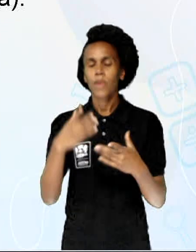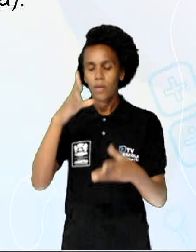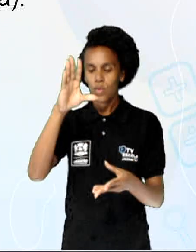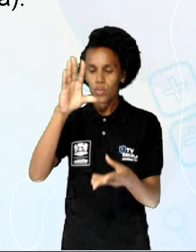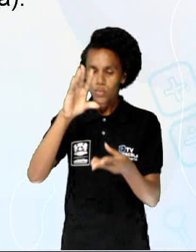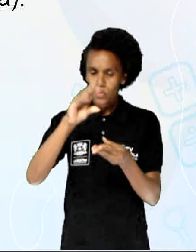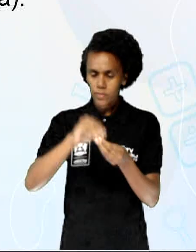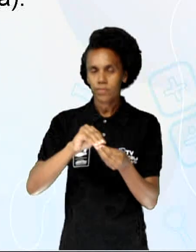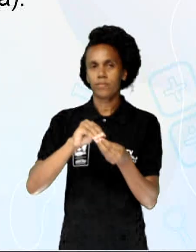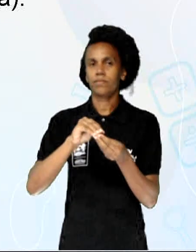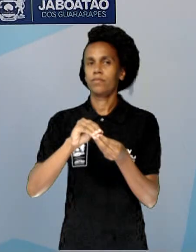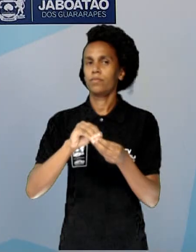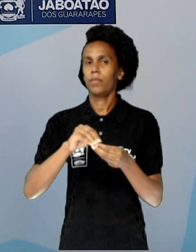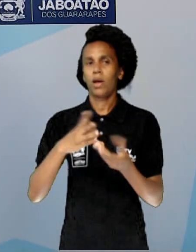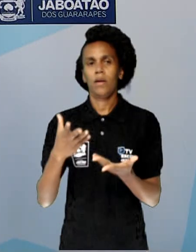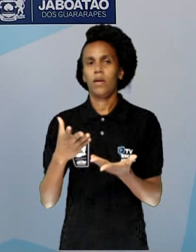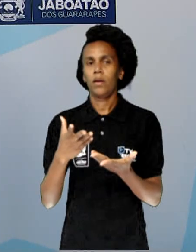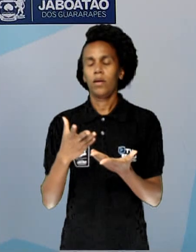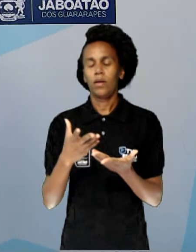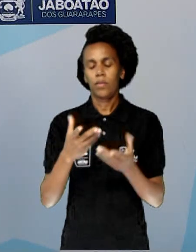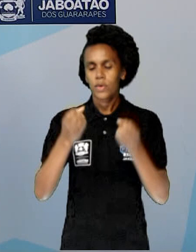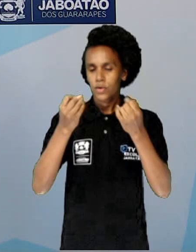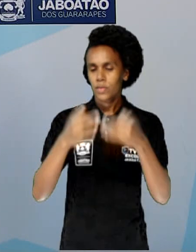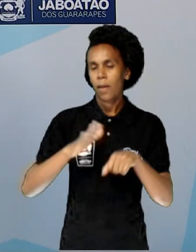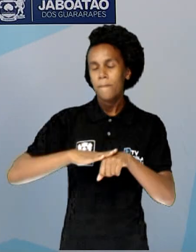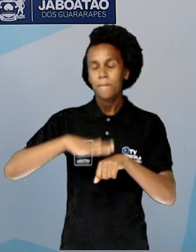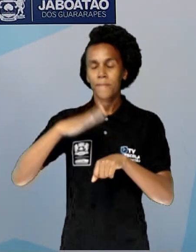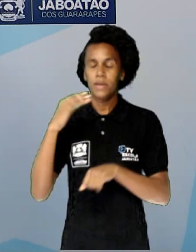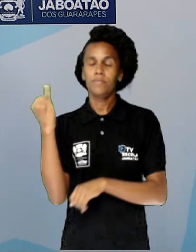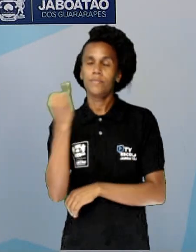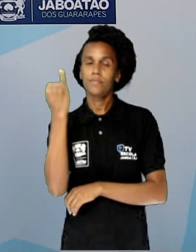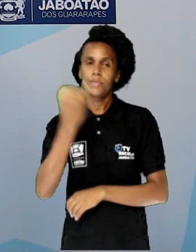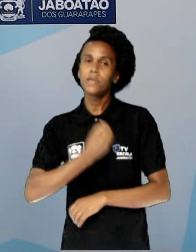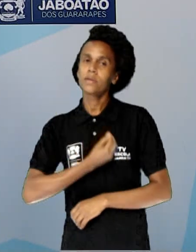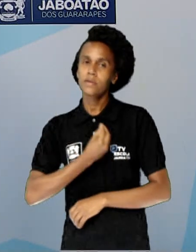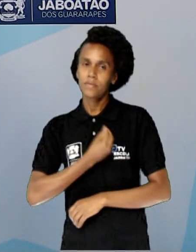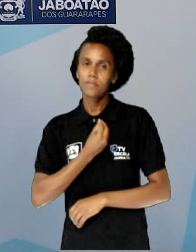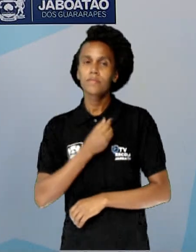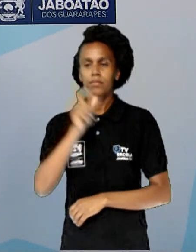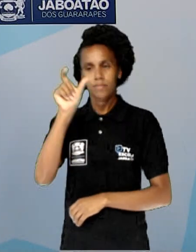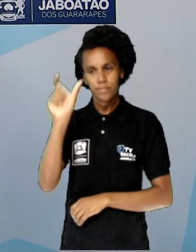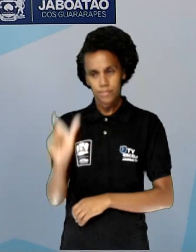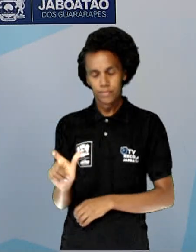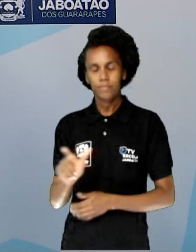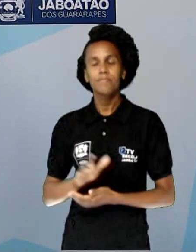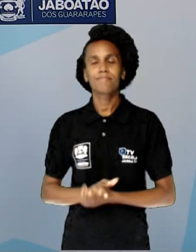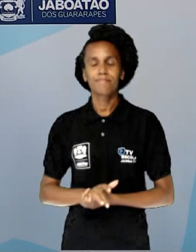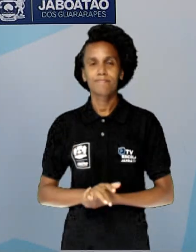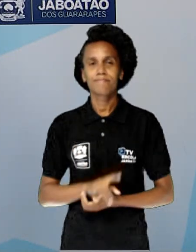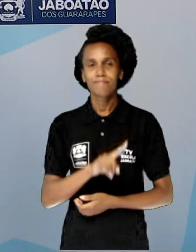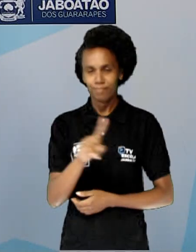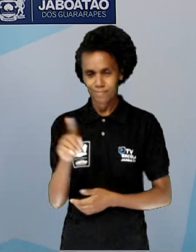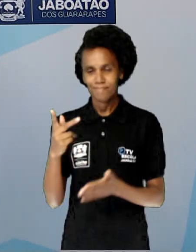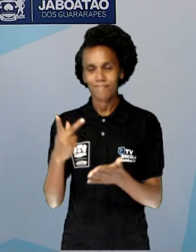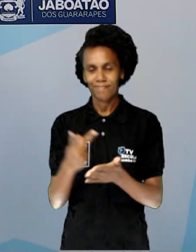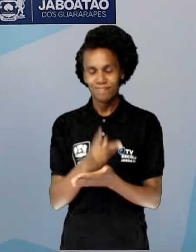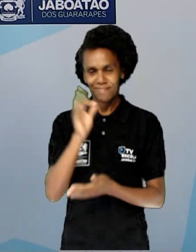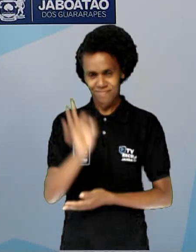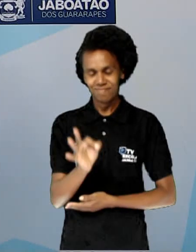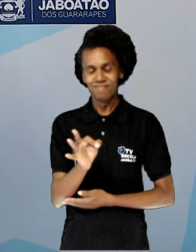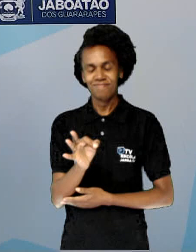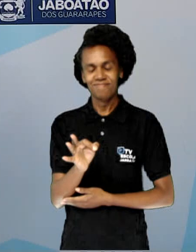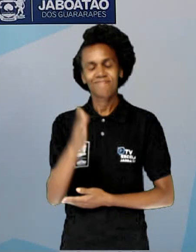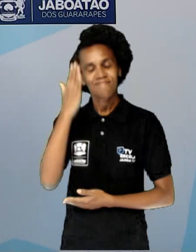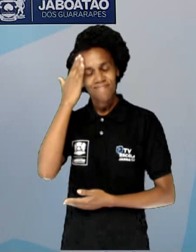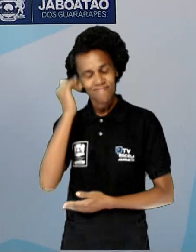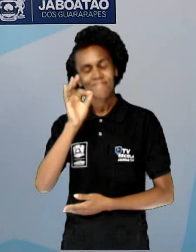contribuições. Pois é, né, pessoal? Verificaram aí? Todo mundo acertou? Tenho certeza que sim. Então vamos dar início à nossa